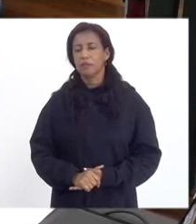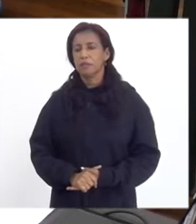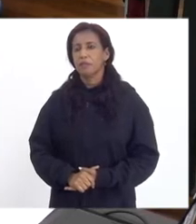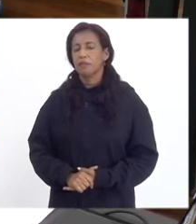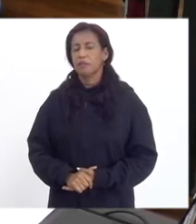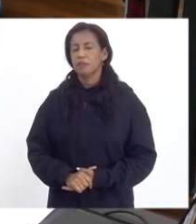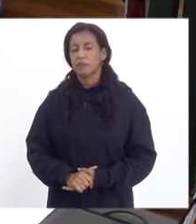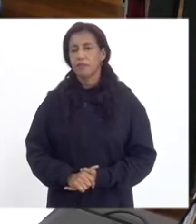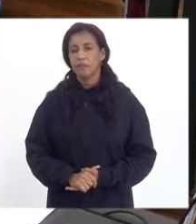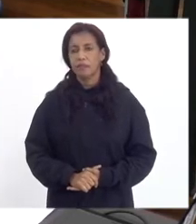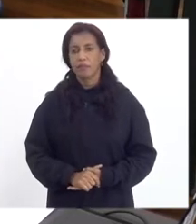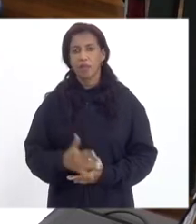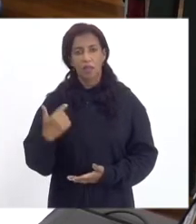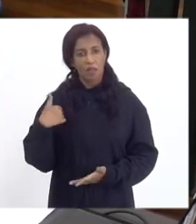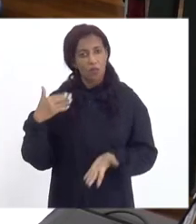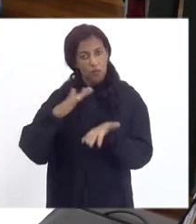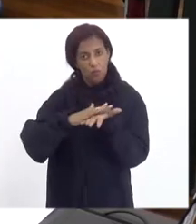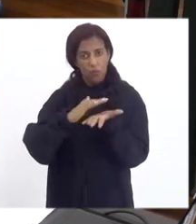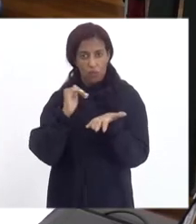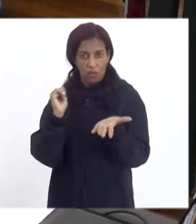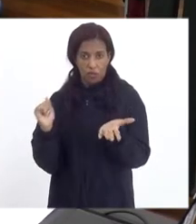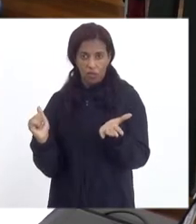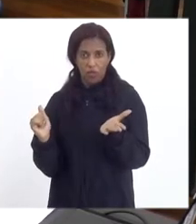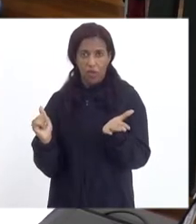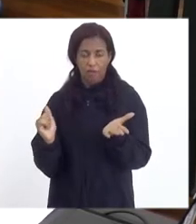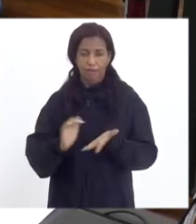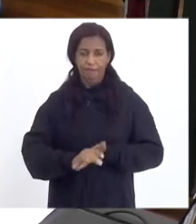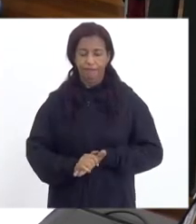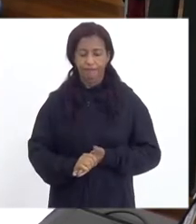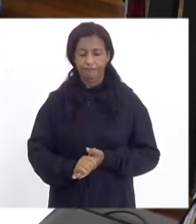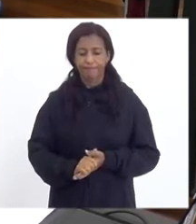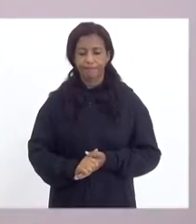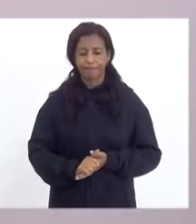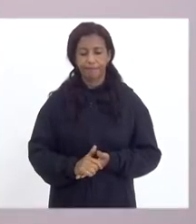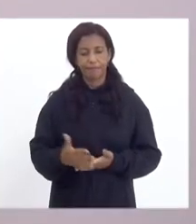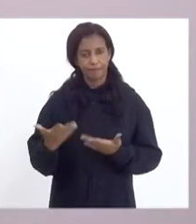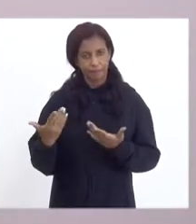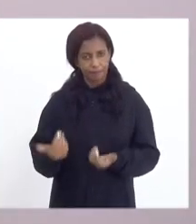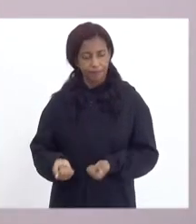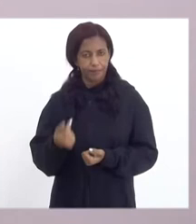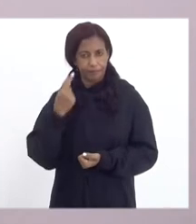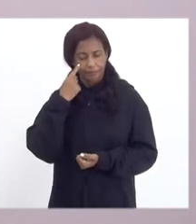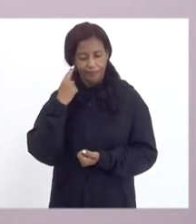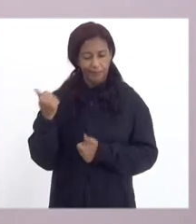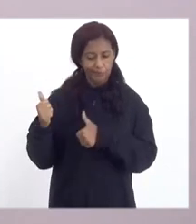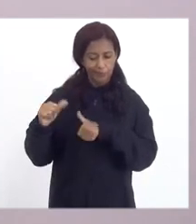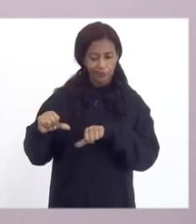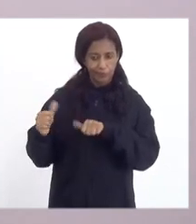Pois é, aqui eu vou retirar de pauta. É melhor. Vou retirar de pauta, vamos ampliar